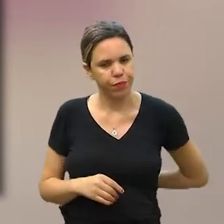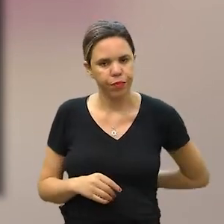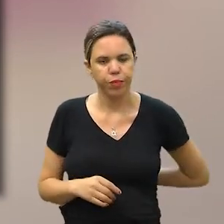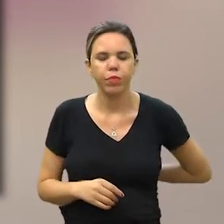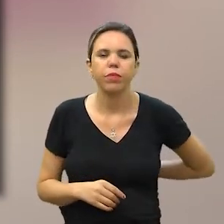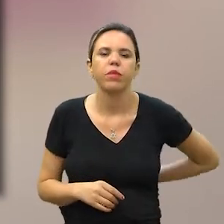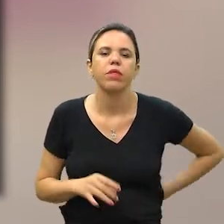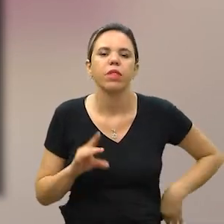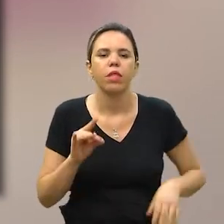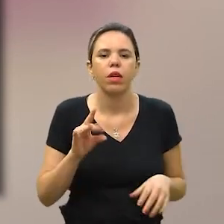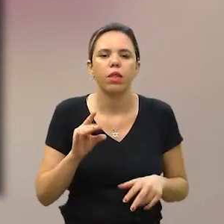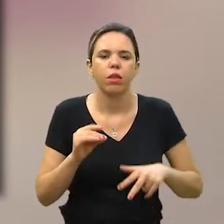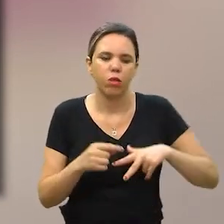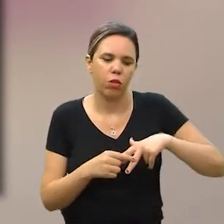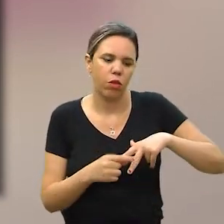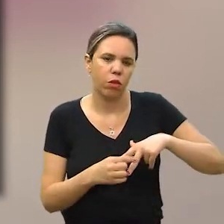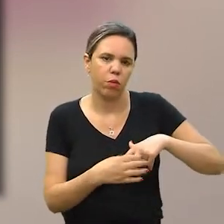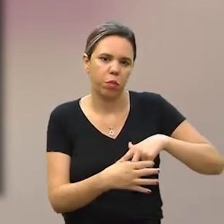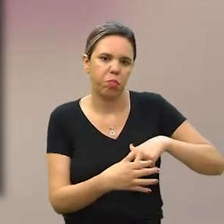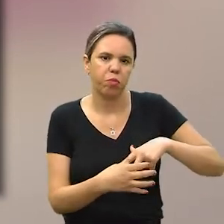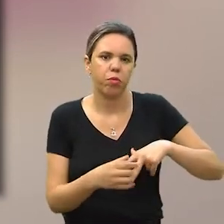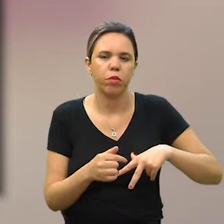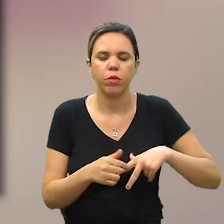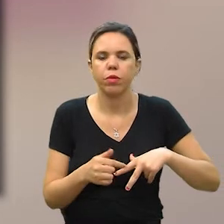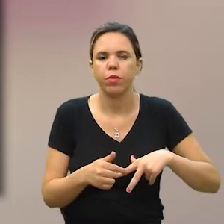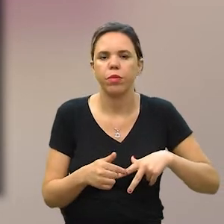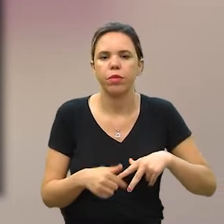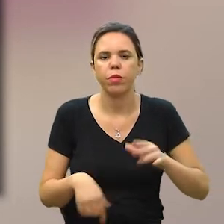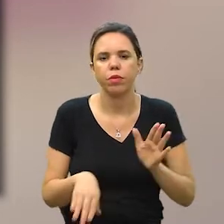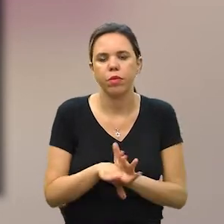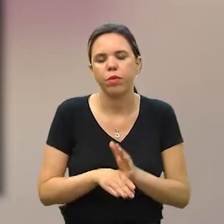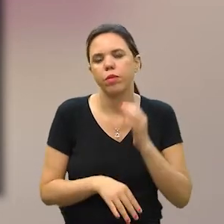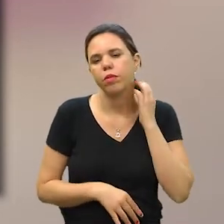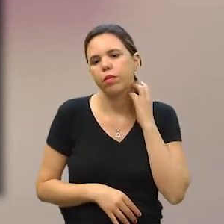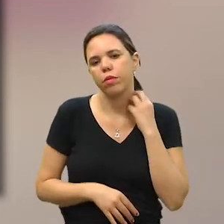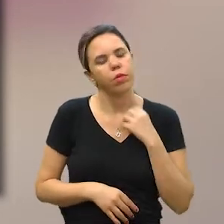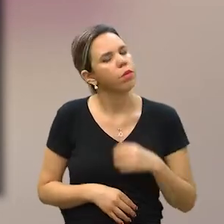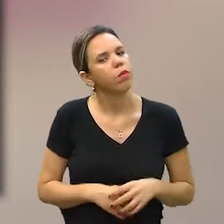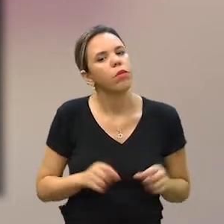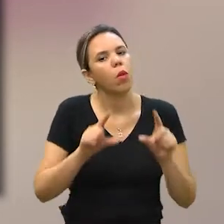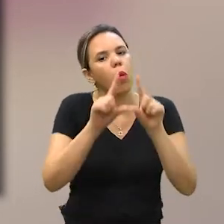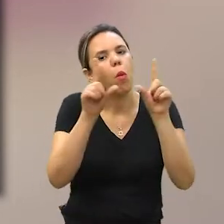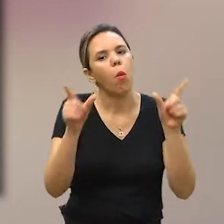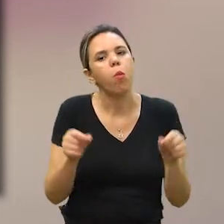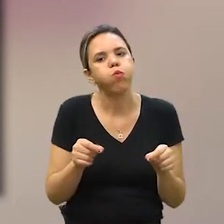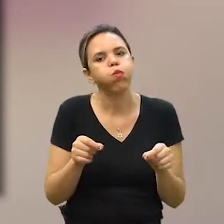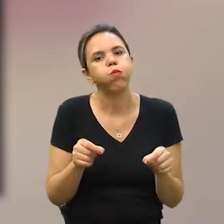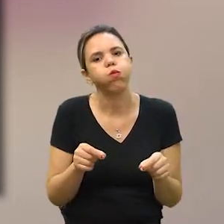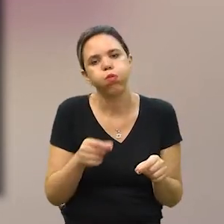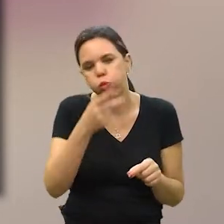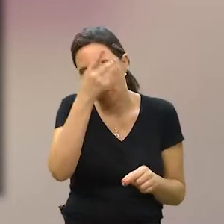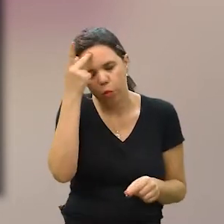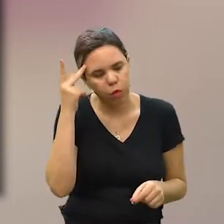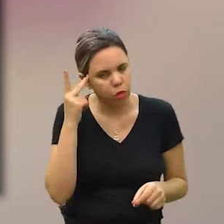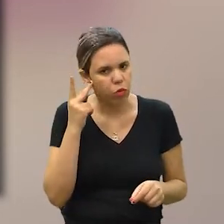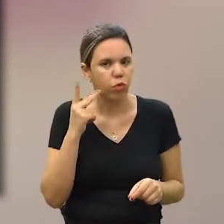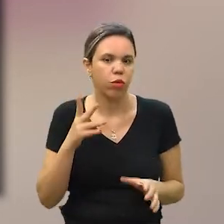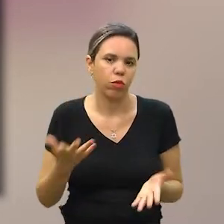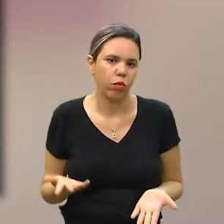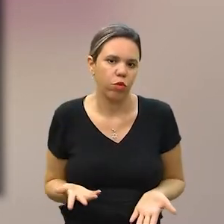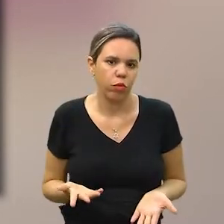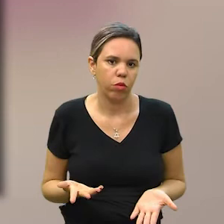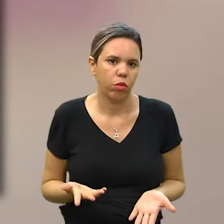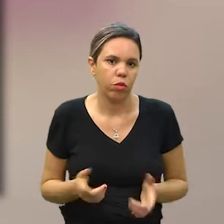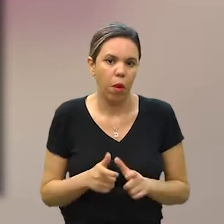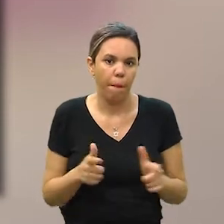que descola da perna, né, daquela veia, e ele vai parar lá no pulmão da paciente, né?